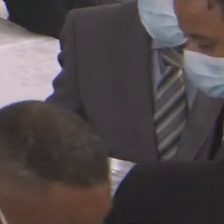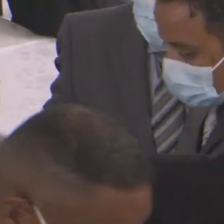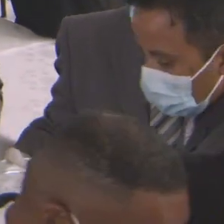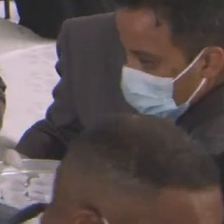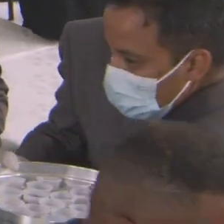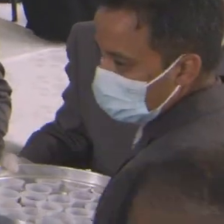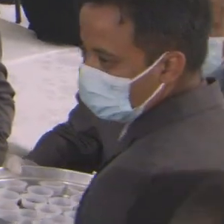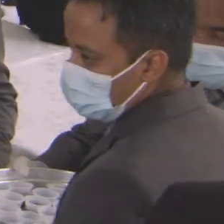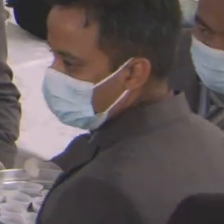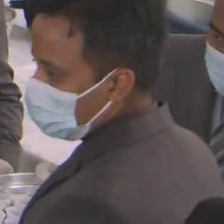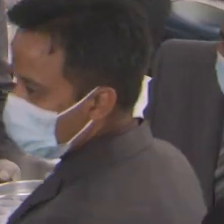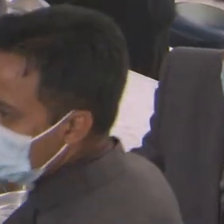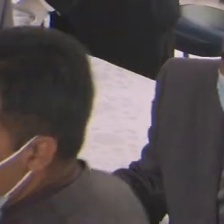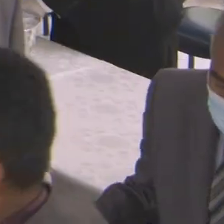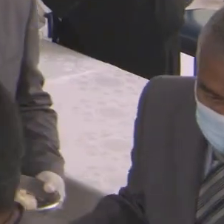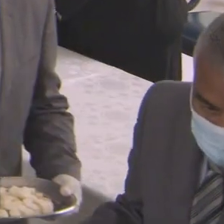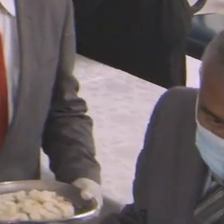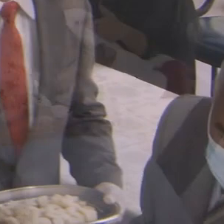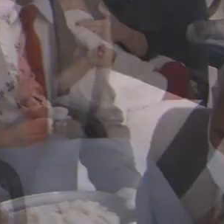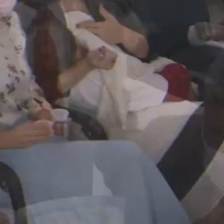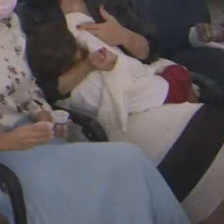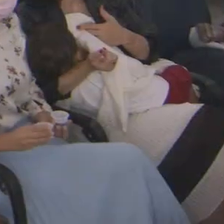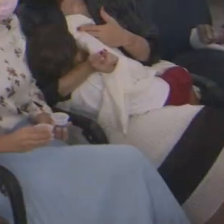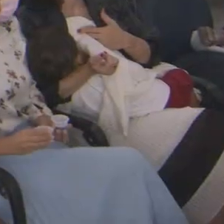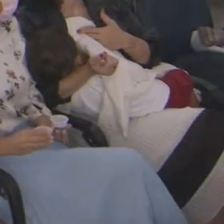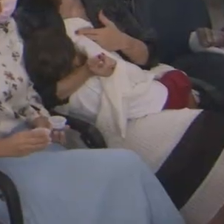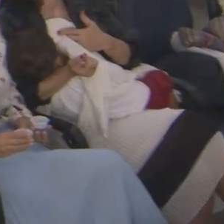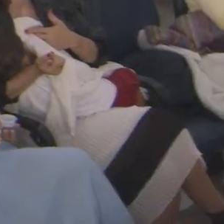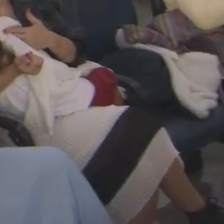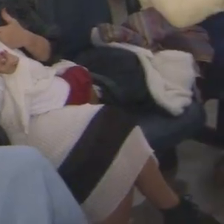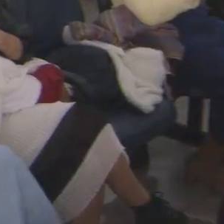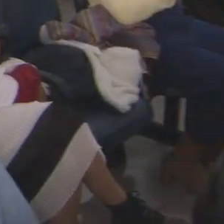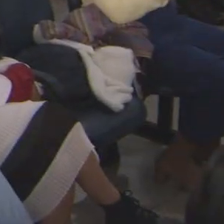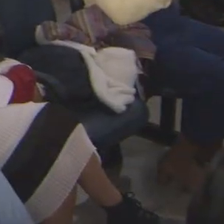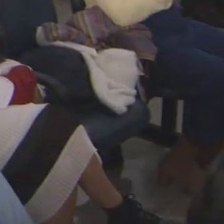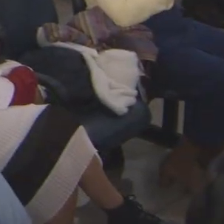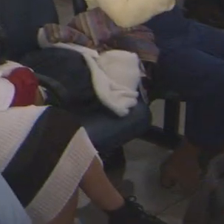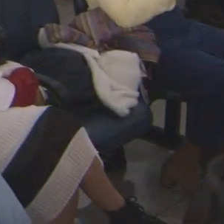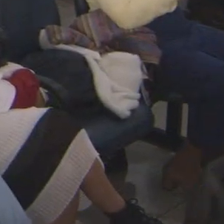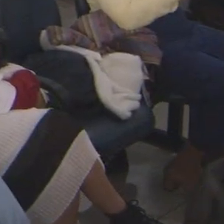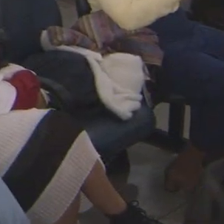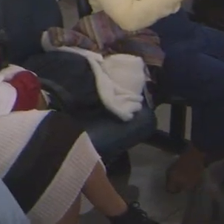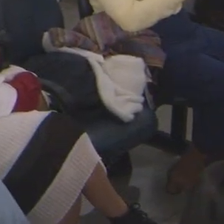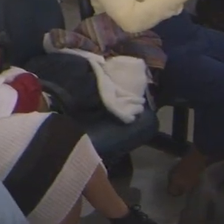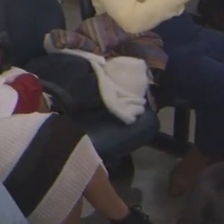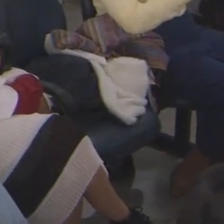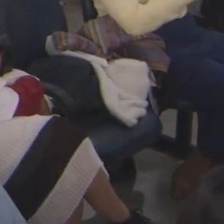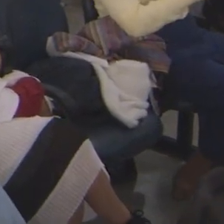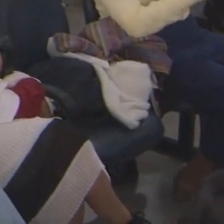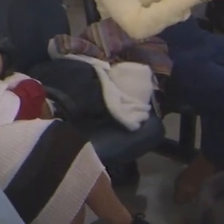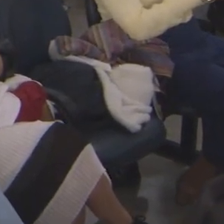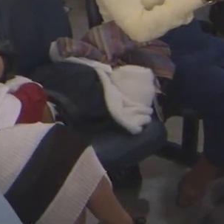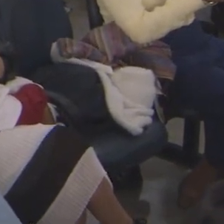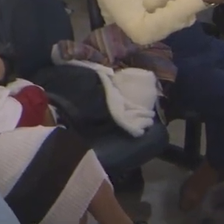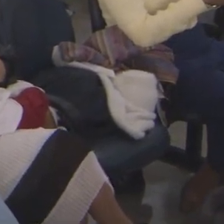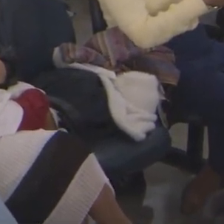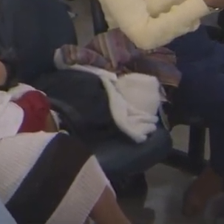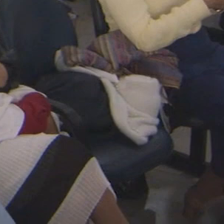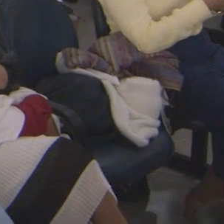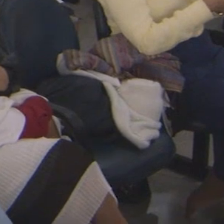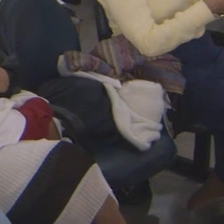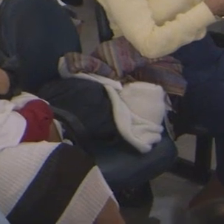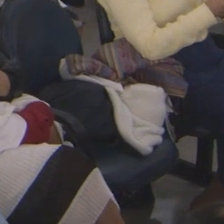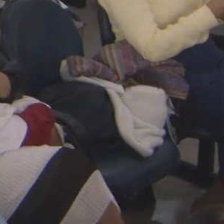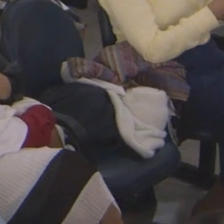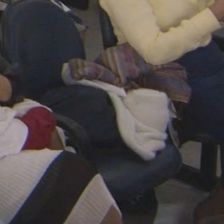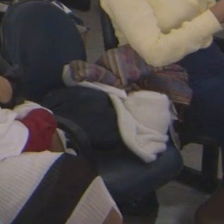ali no Manaim, no evento que fechou este mês de outubro, onde maravilhosas bênçãos,